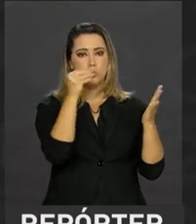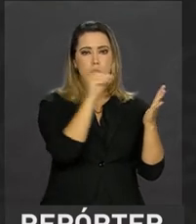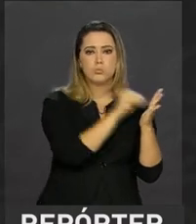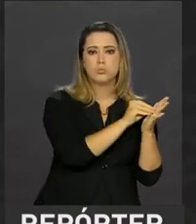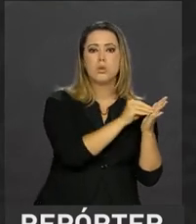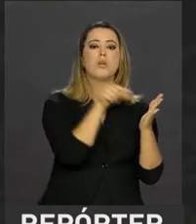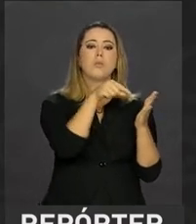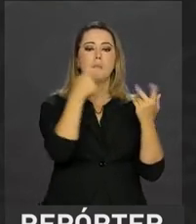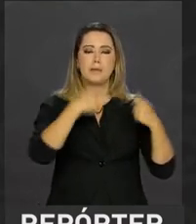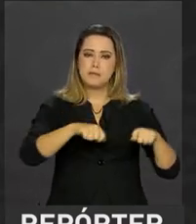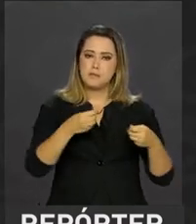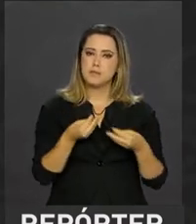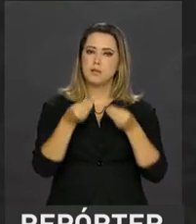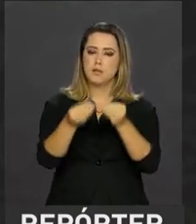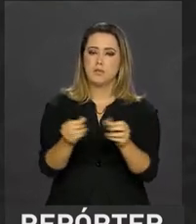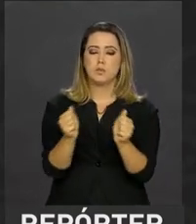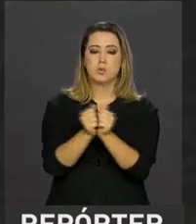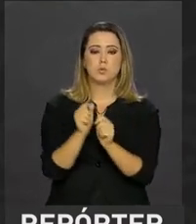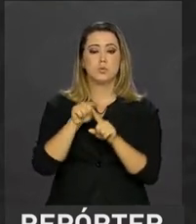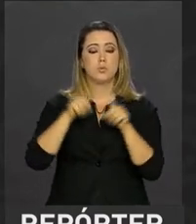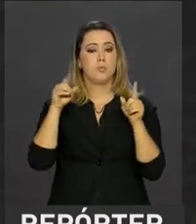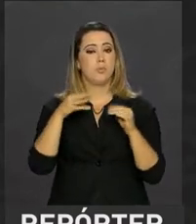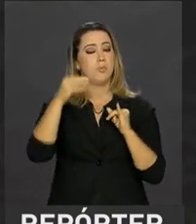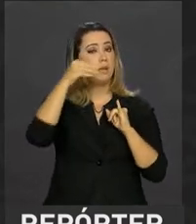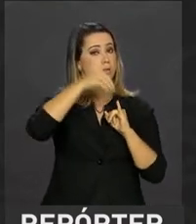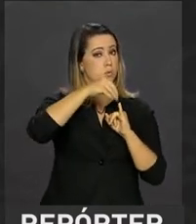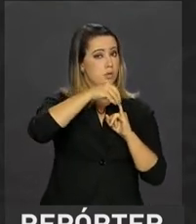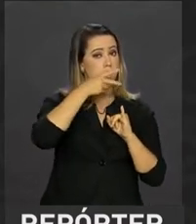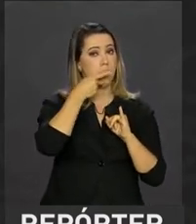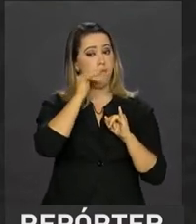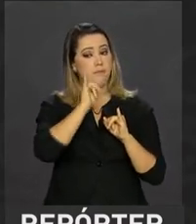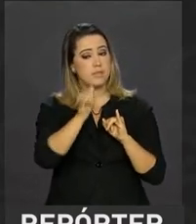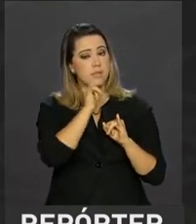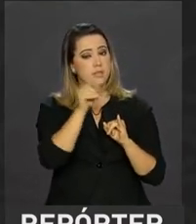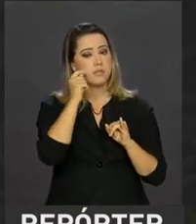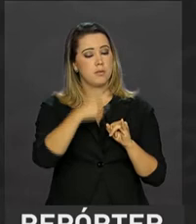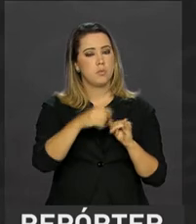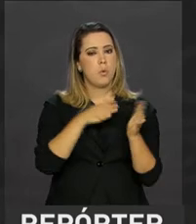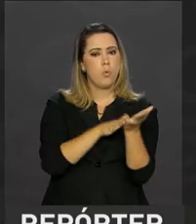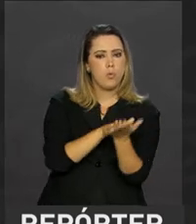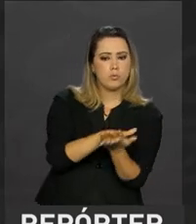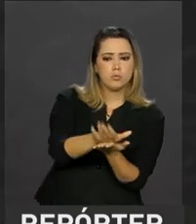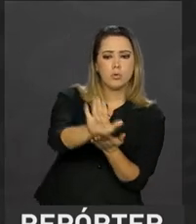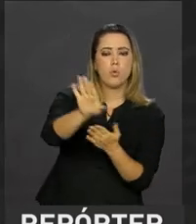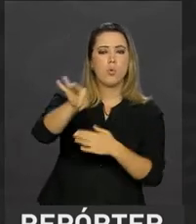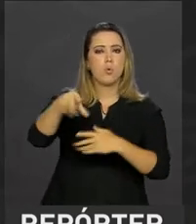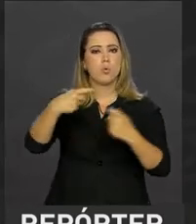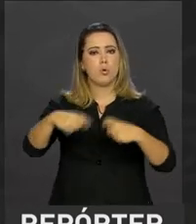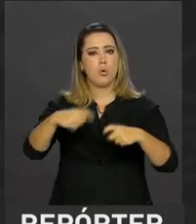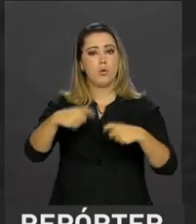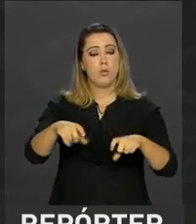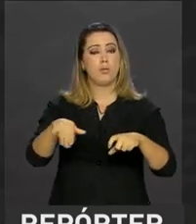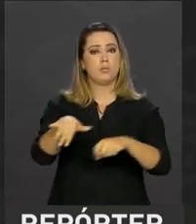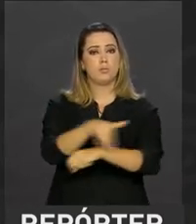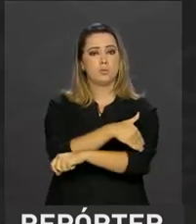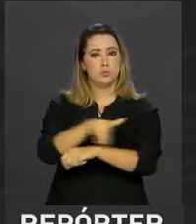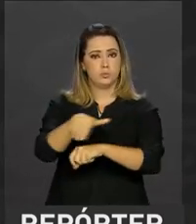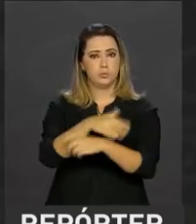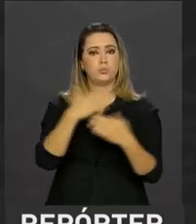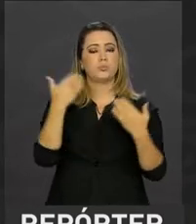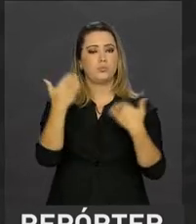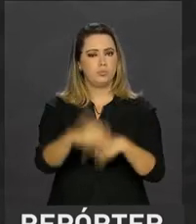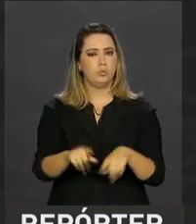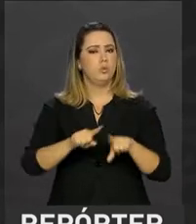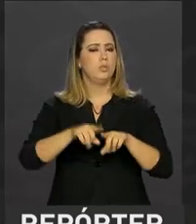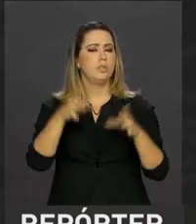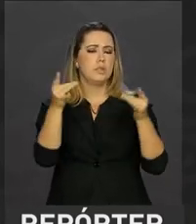itens obrigatórios mas o inep recomenda que os candidatos levem impresso o cartão de confirmação já que ele